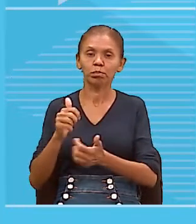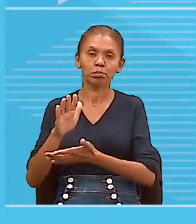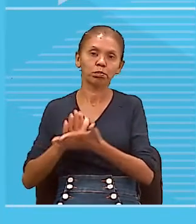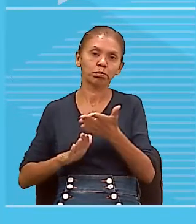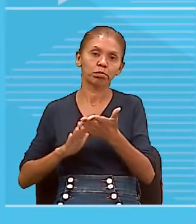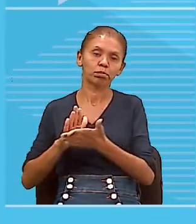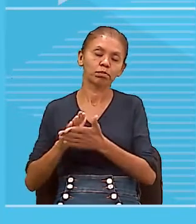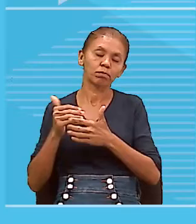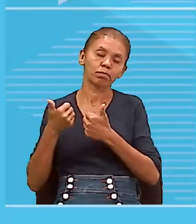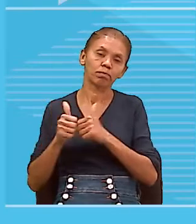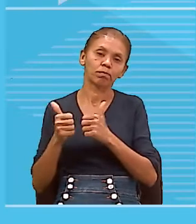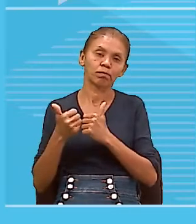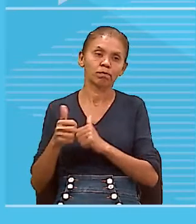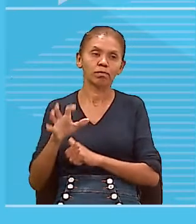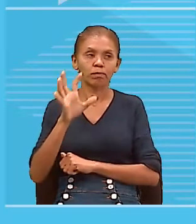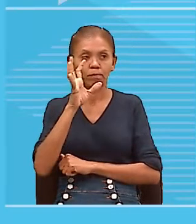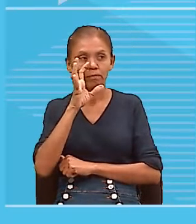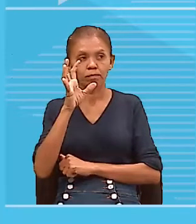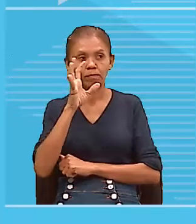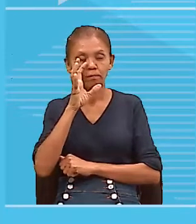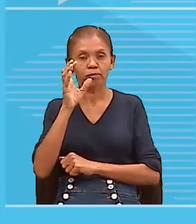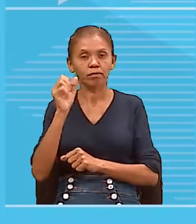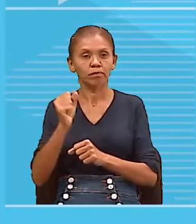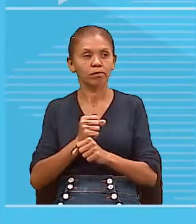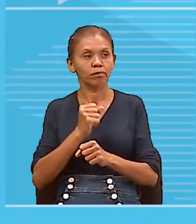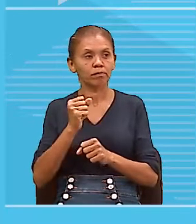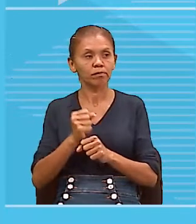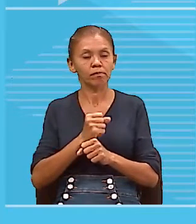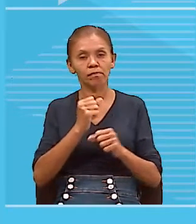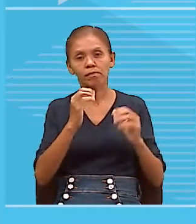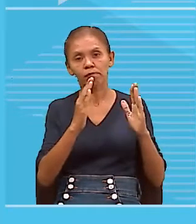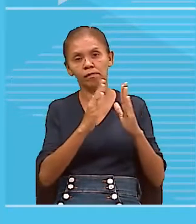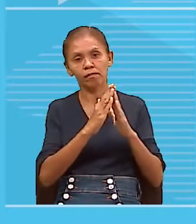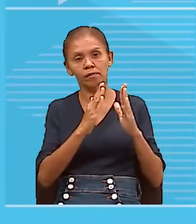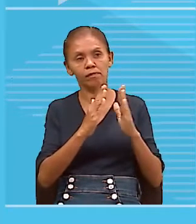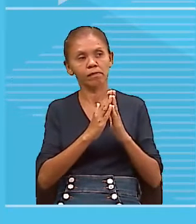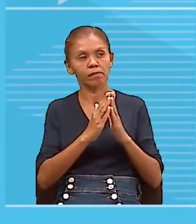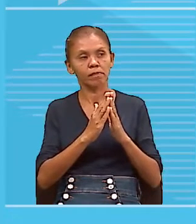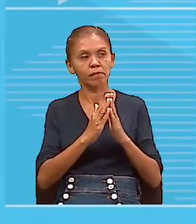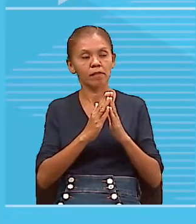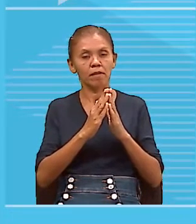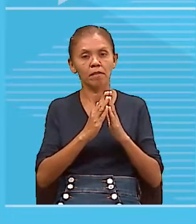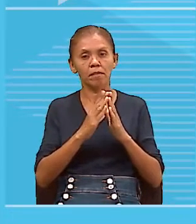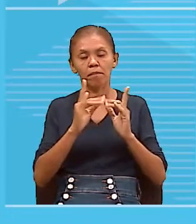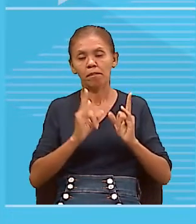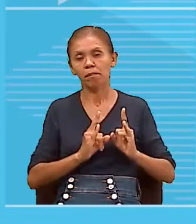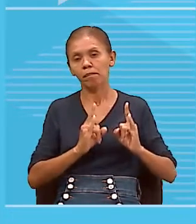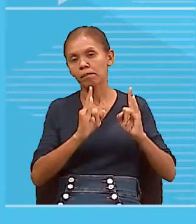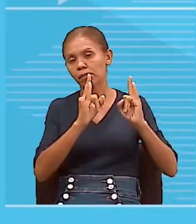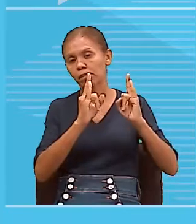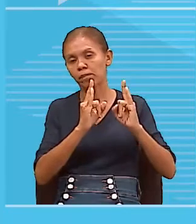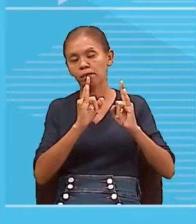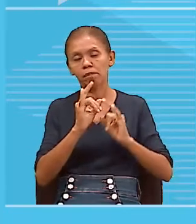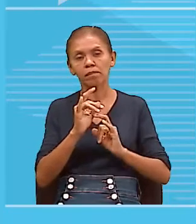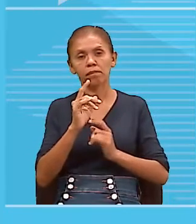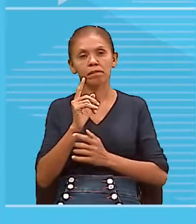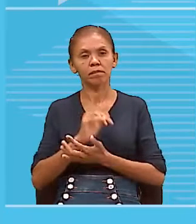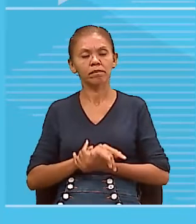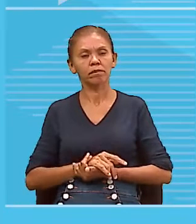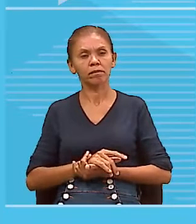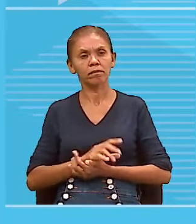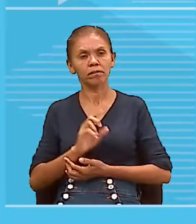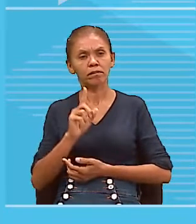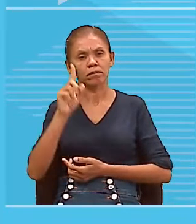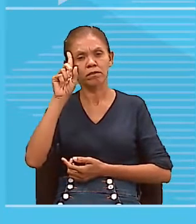eu olhava muito as construções as casas as edificações né e uma vez eu fiquei